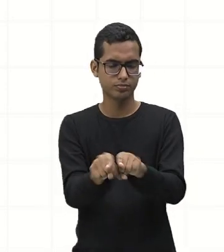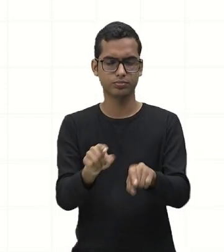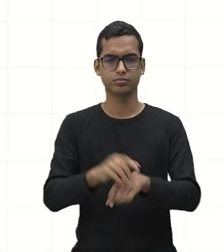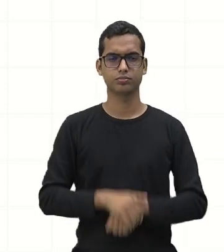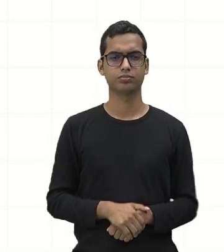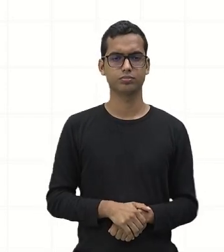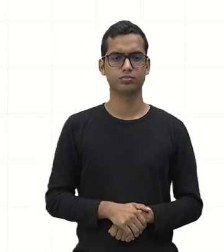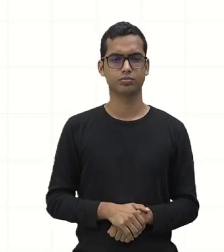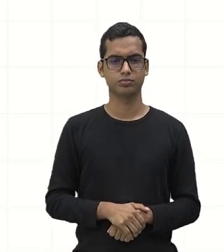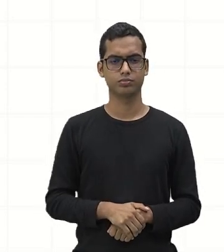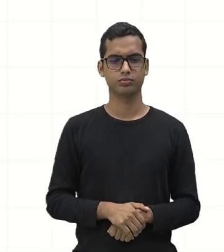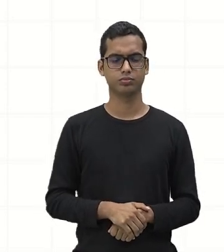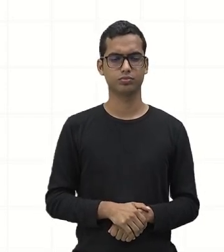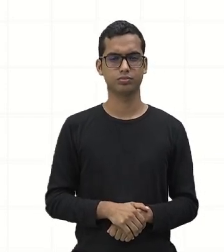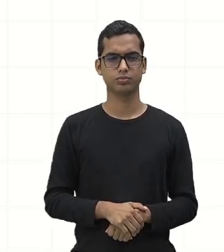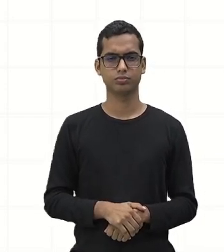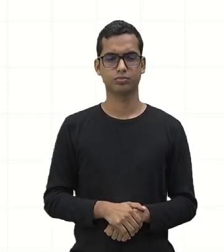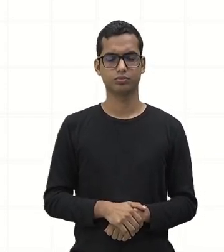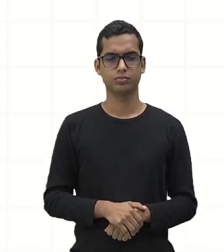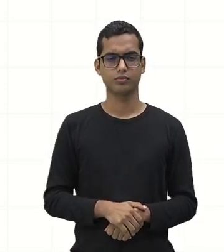nós vimos.